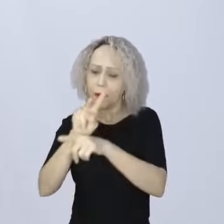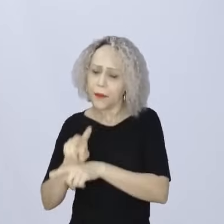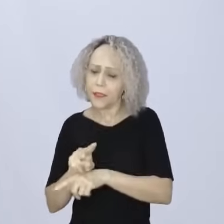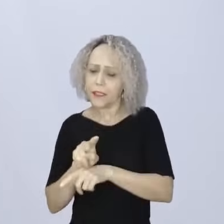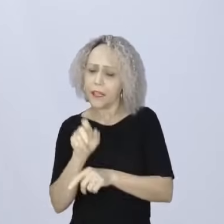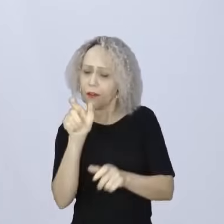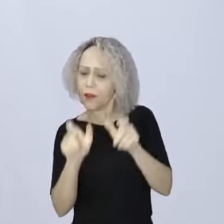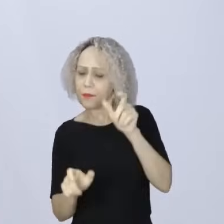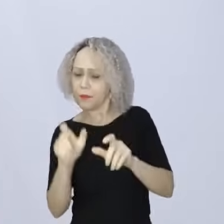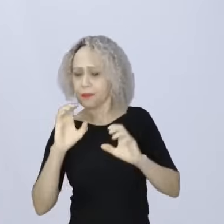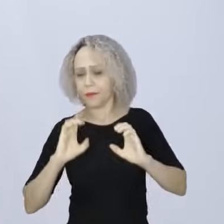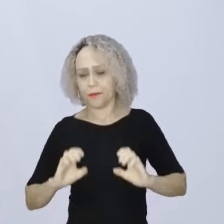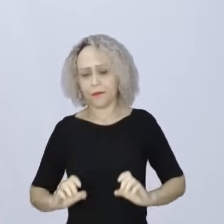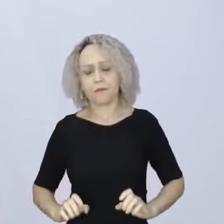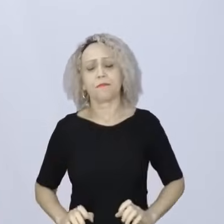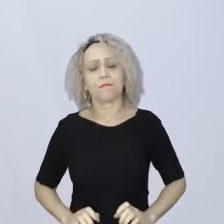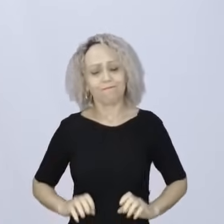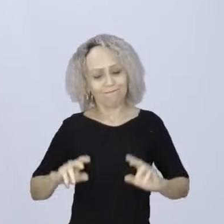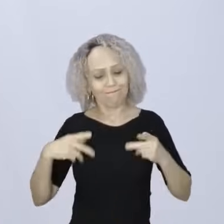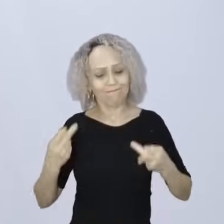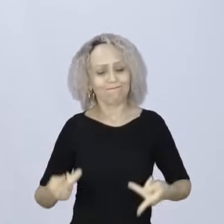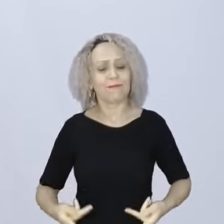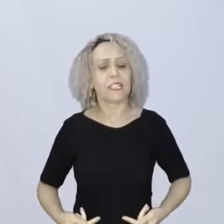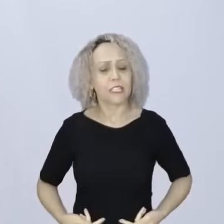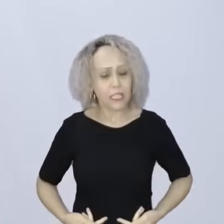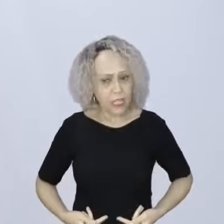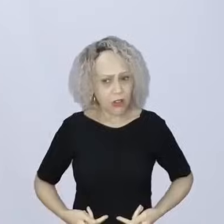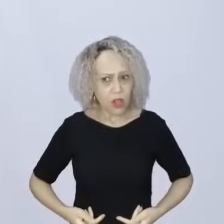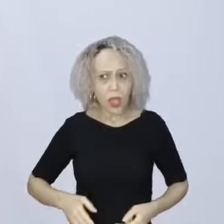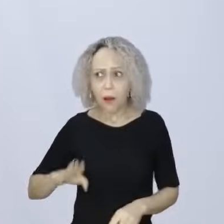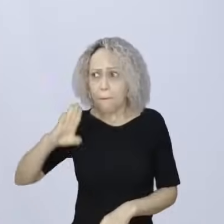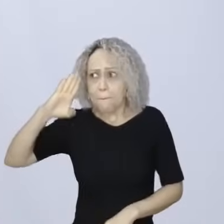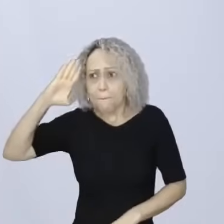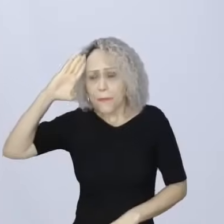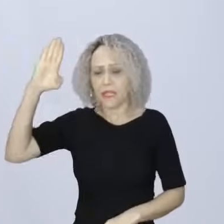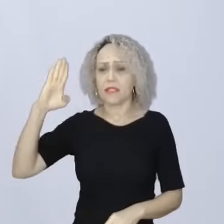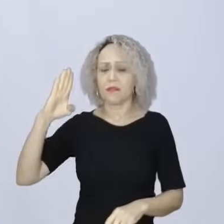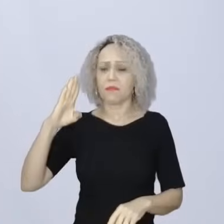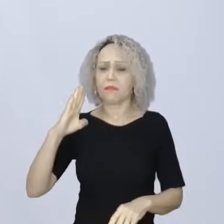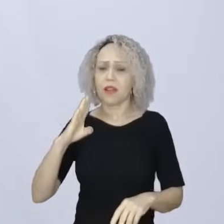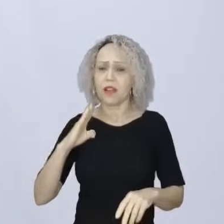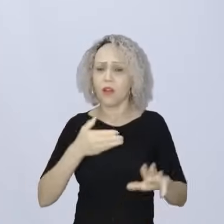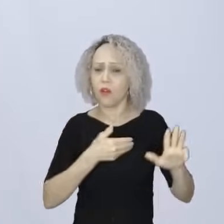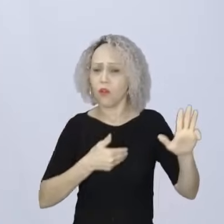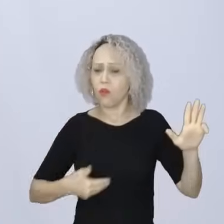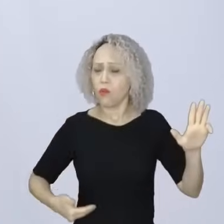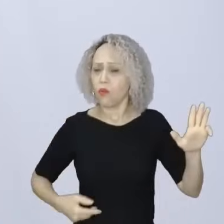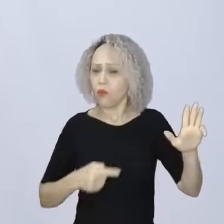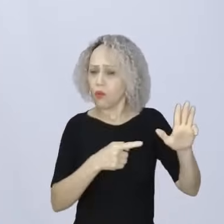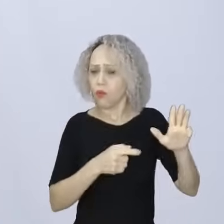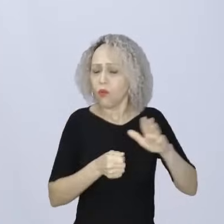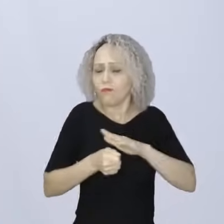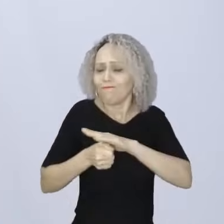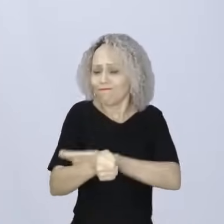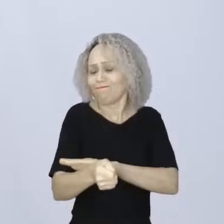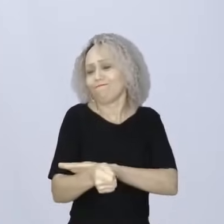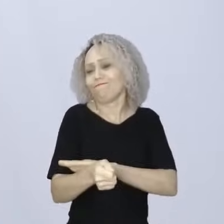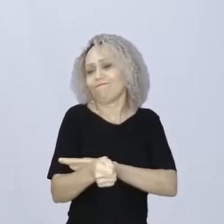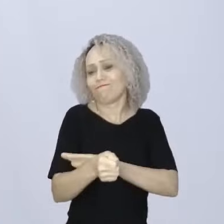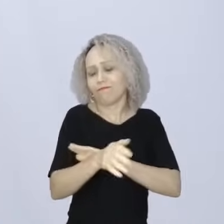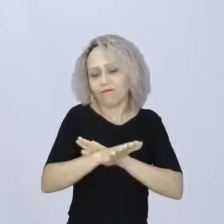ao cidadão, que é, sem dúvida, o maior investimento do governo brasileiro em termos